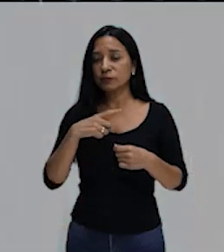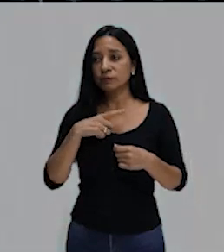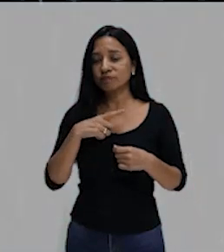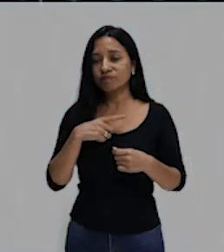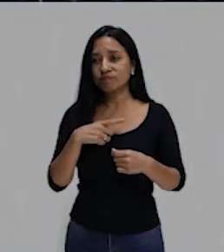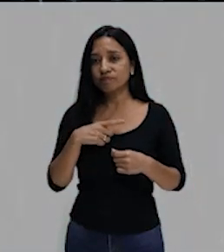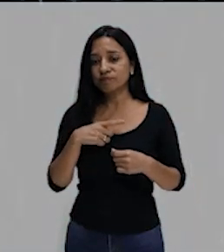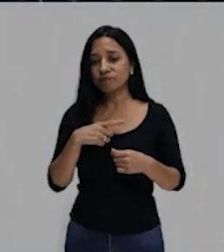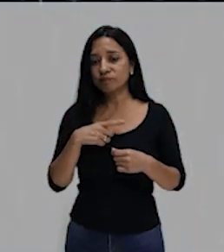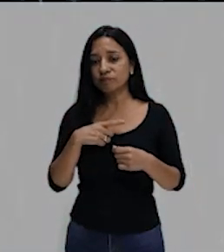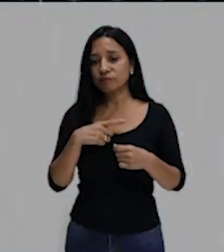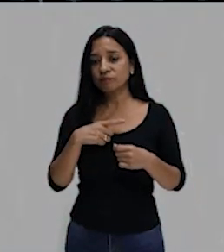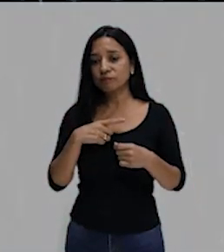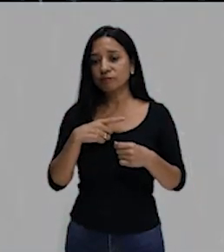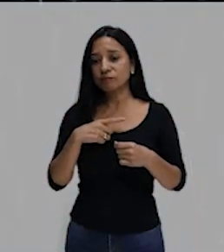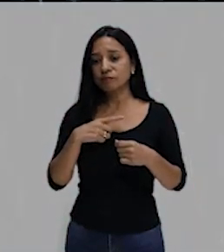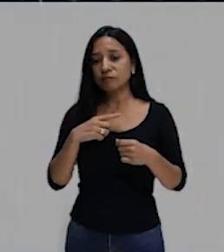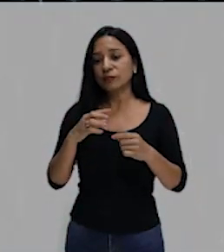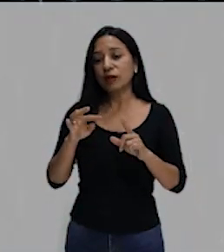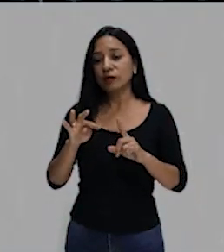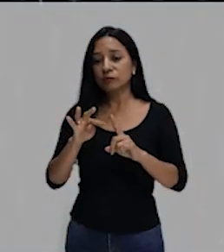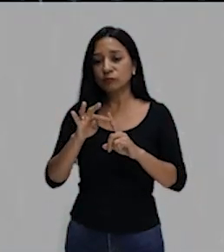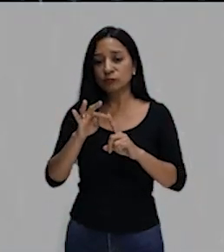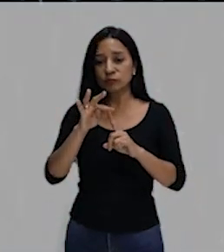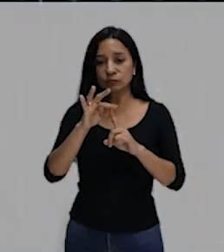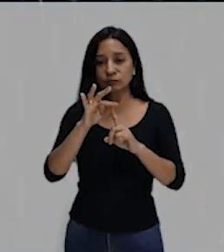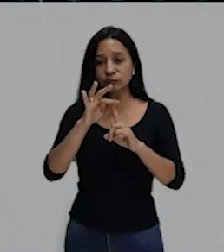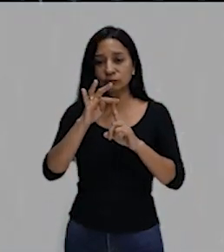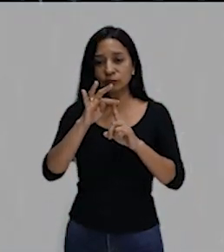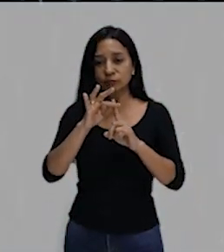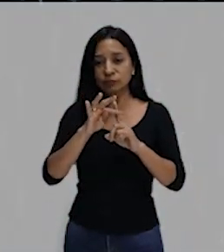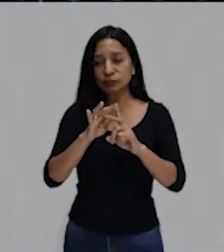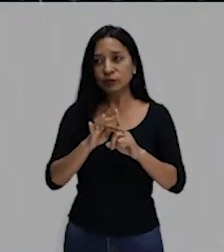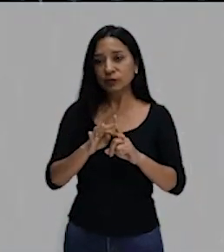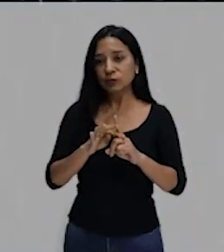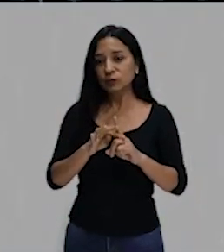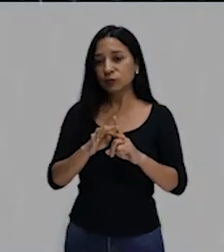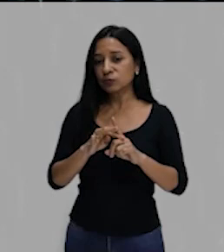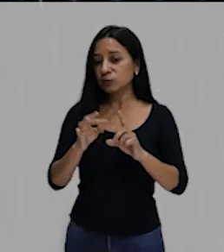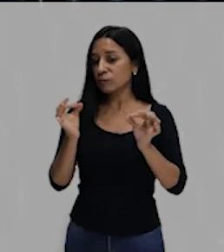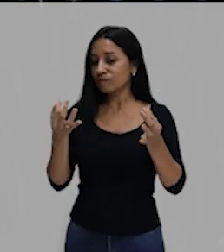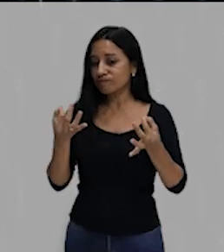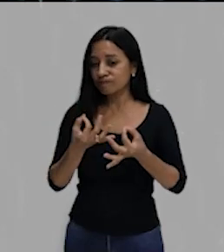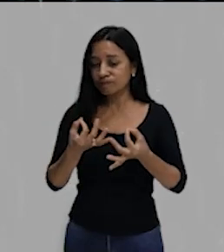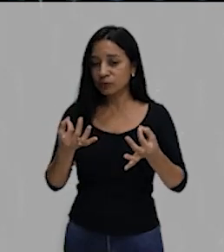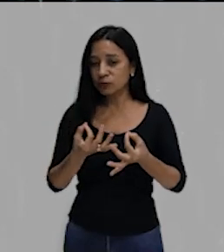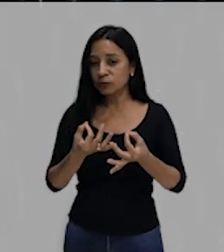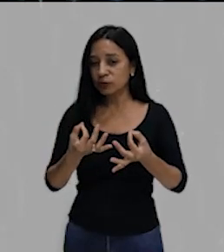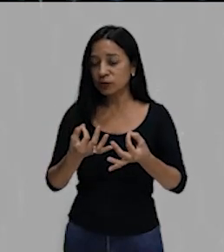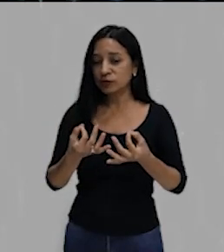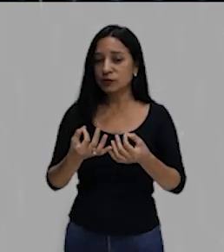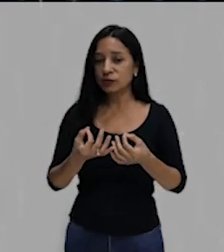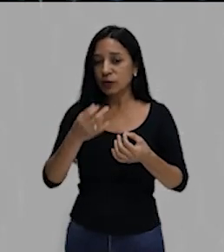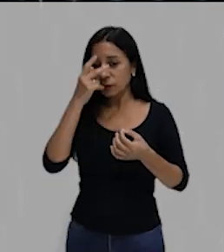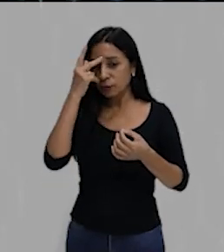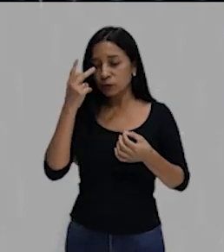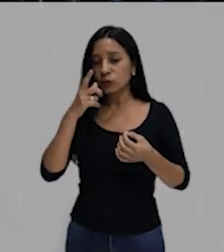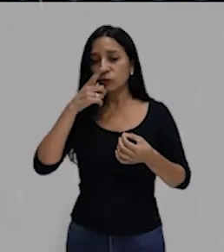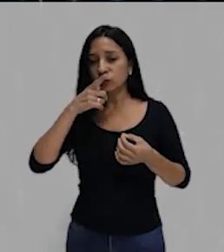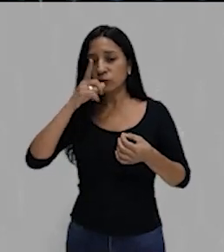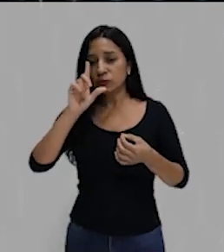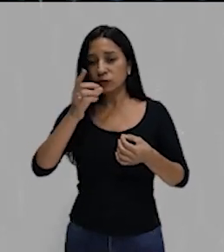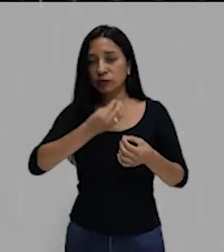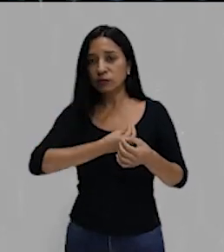sua temperatura mantida para que os seres vivos ali possam conseguir sobreviver. Todos